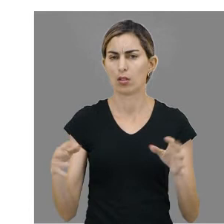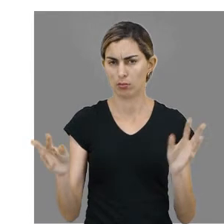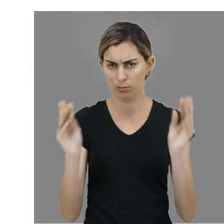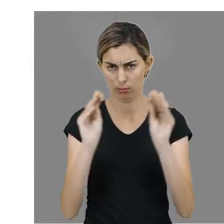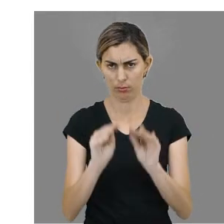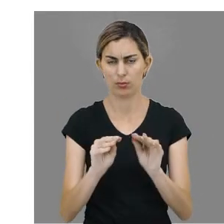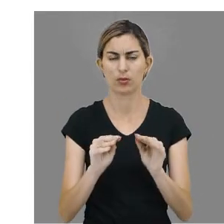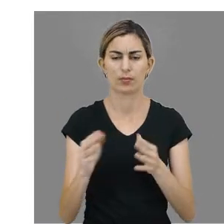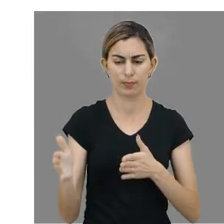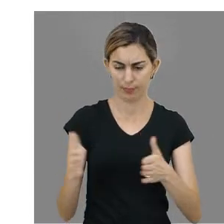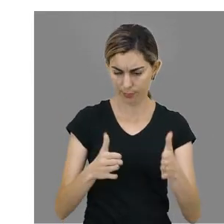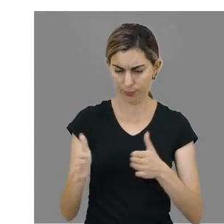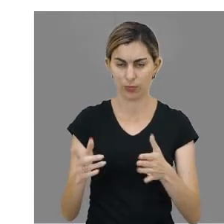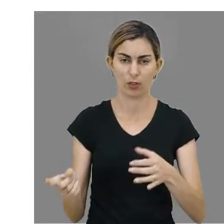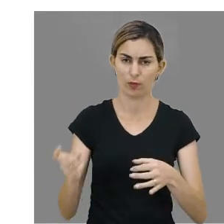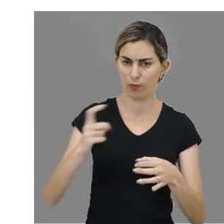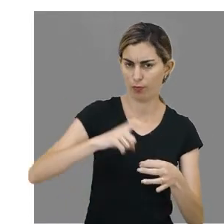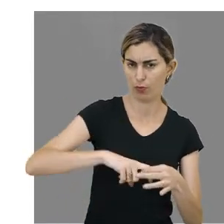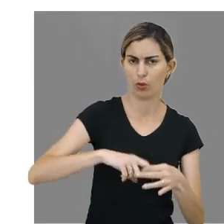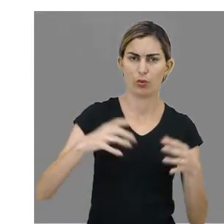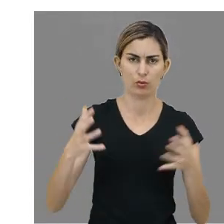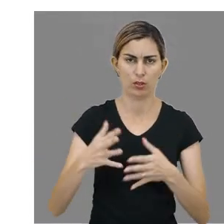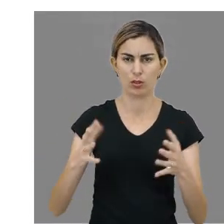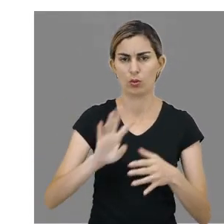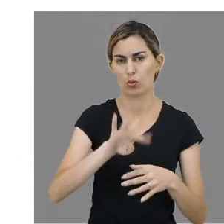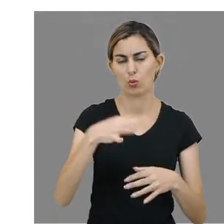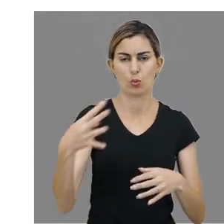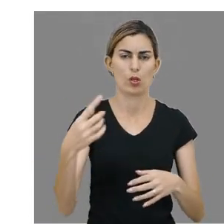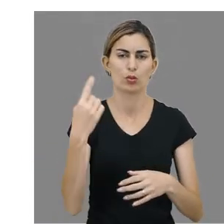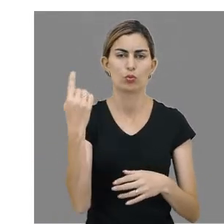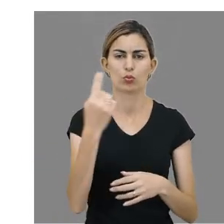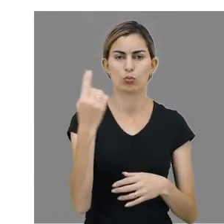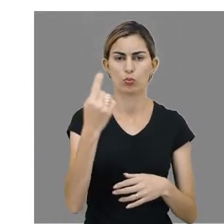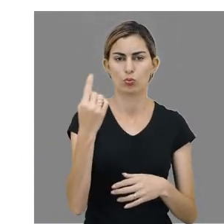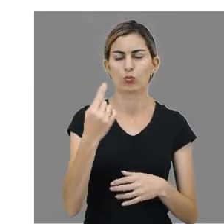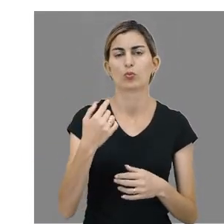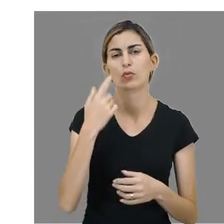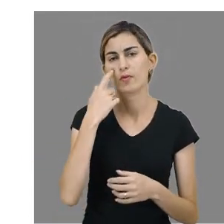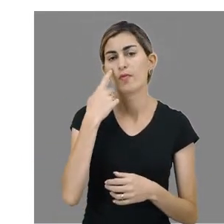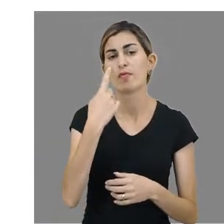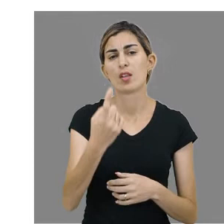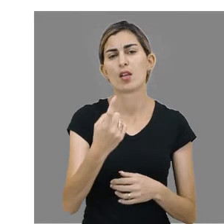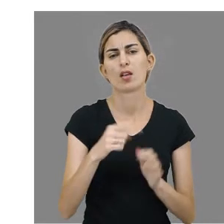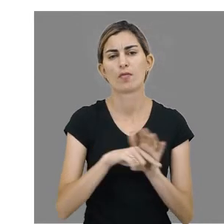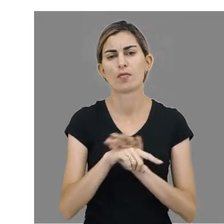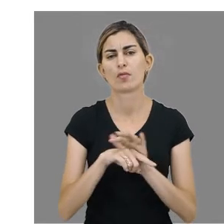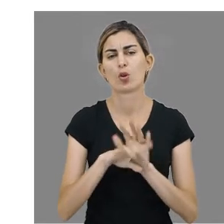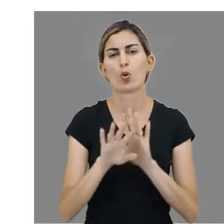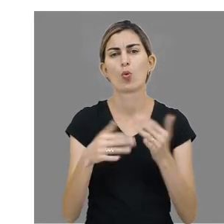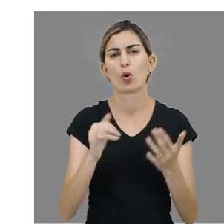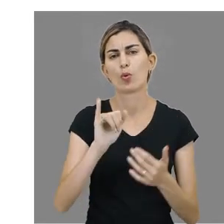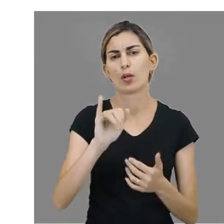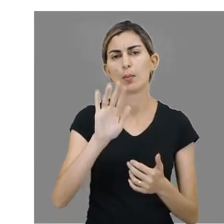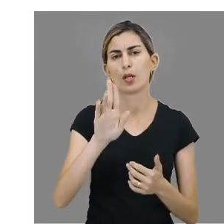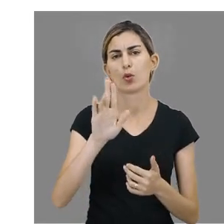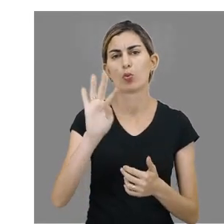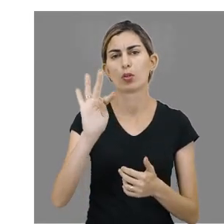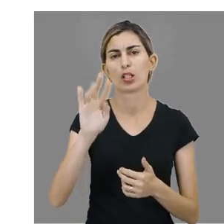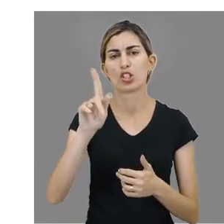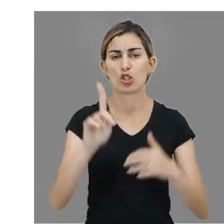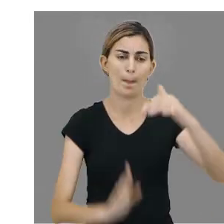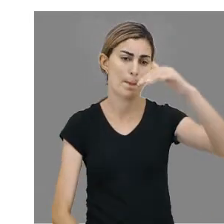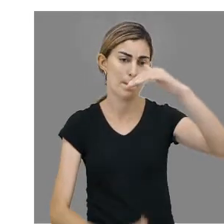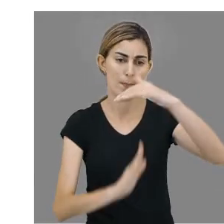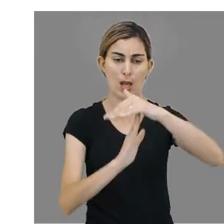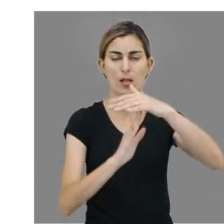está nesse intervalo, né, a gente volta agora para o quadro número 1 e vamos verificar qual é o IBUTG